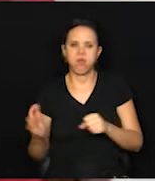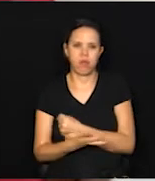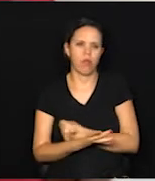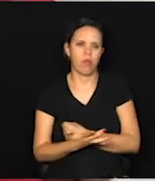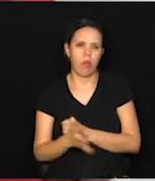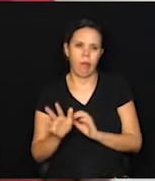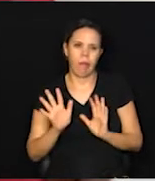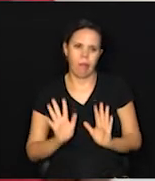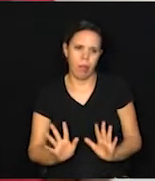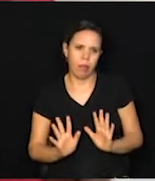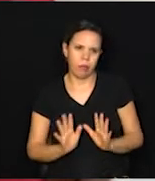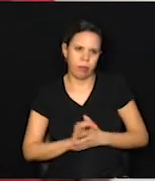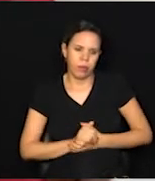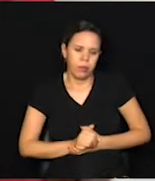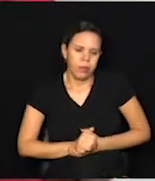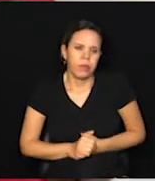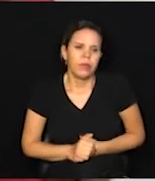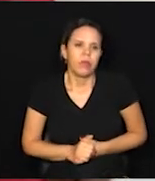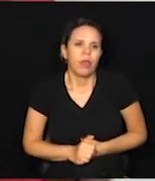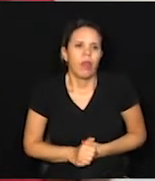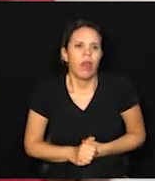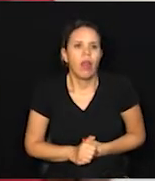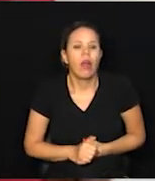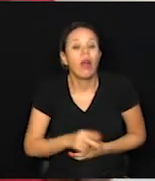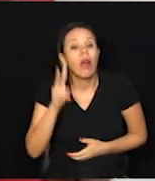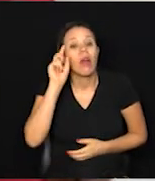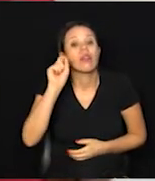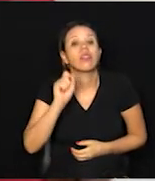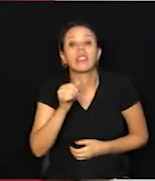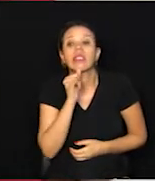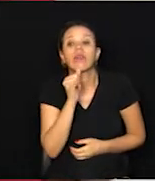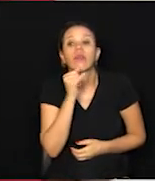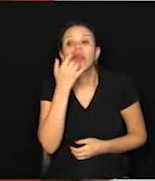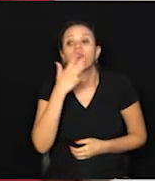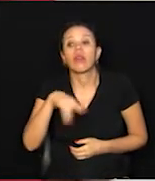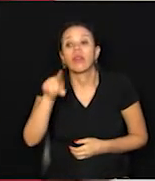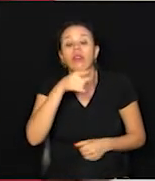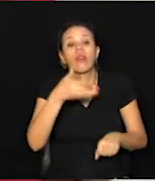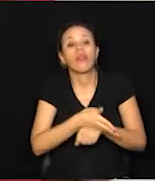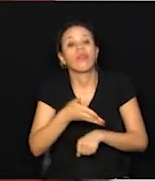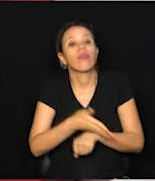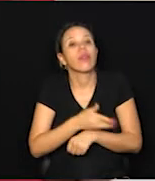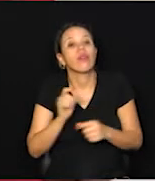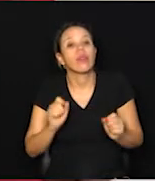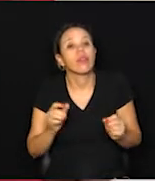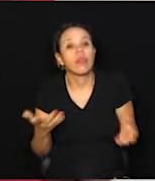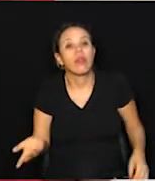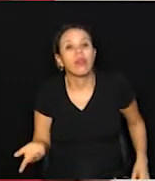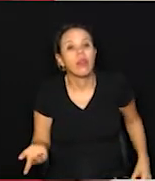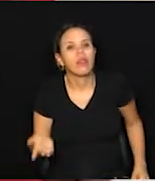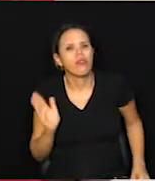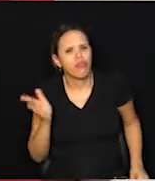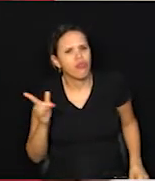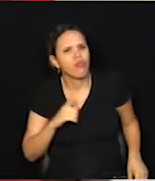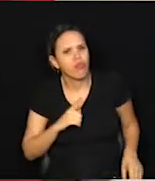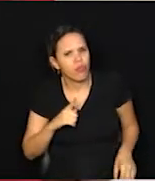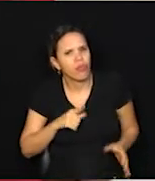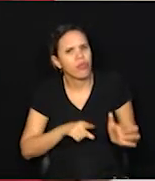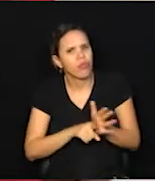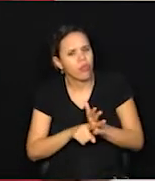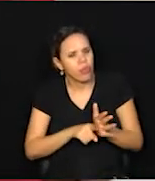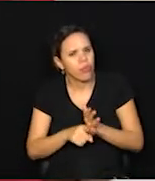fato, de onde vem essa história de permitir essas crianças frequentarem? Porque já existem